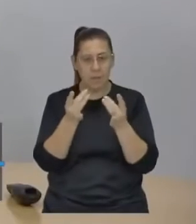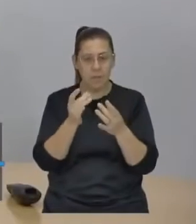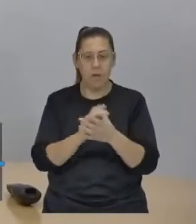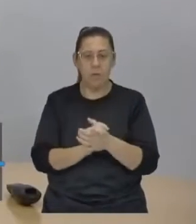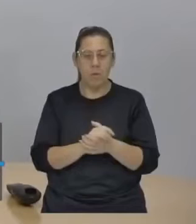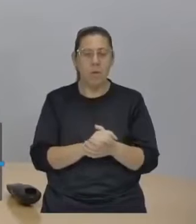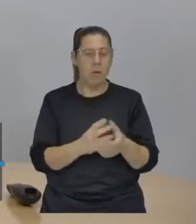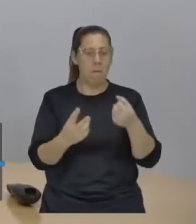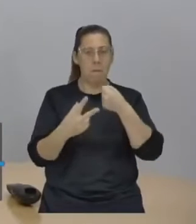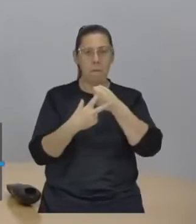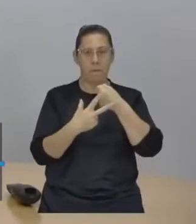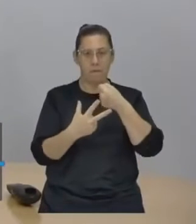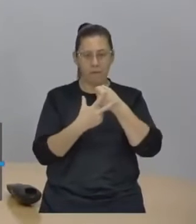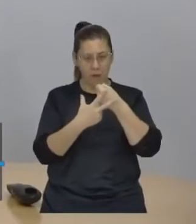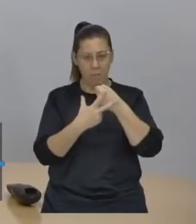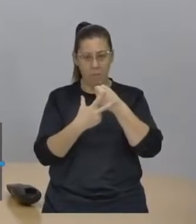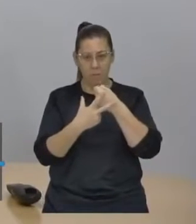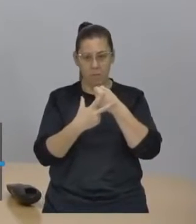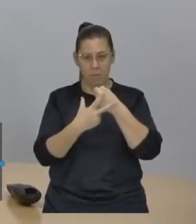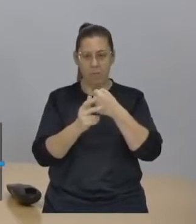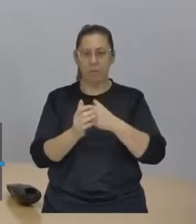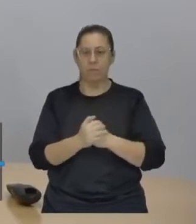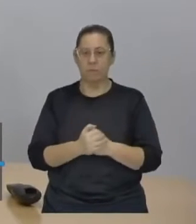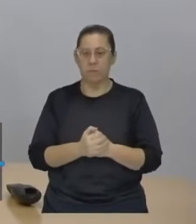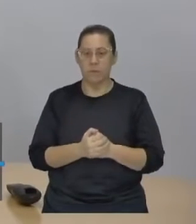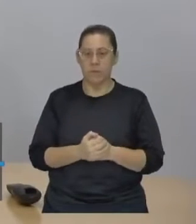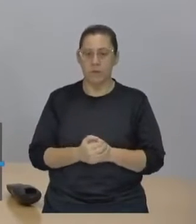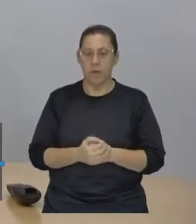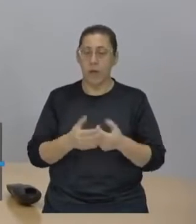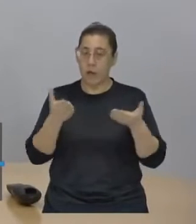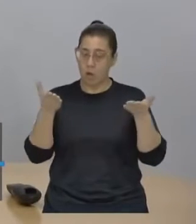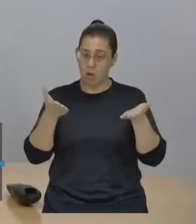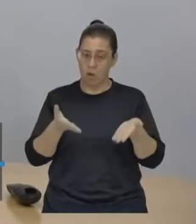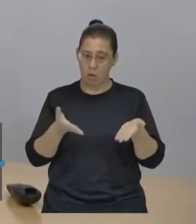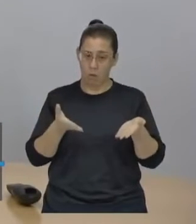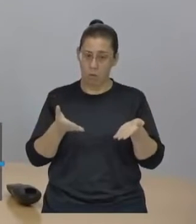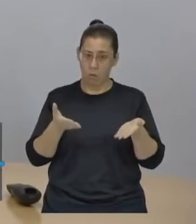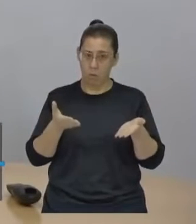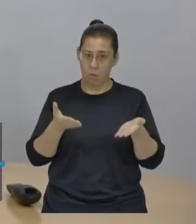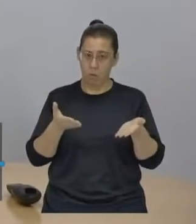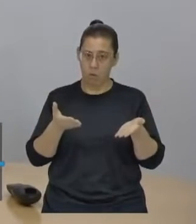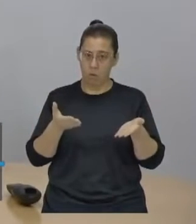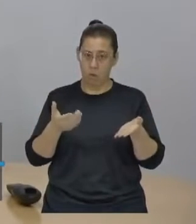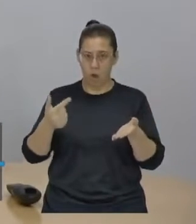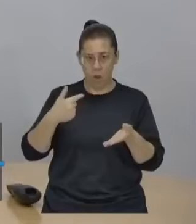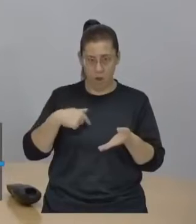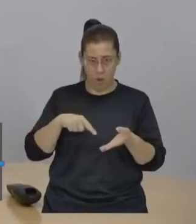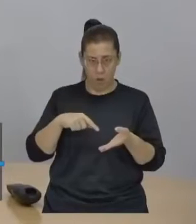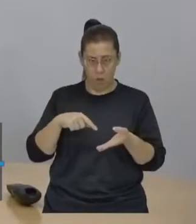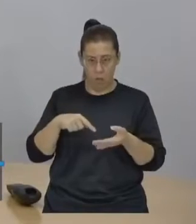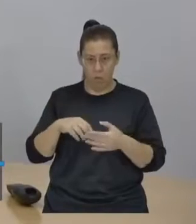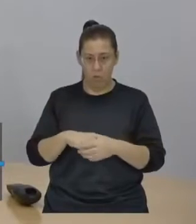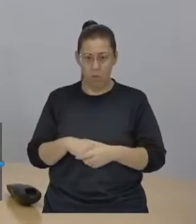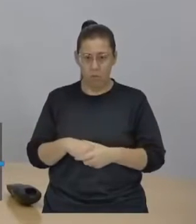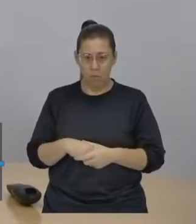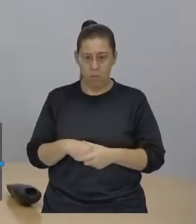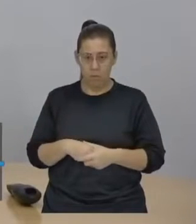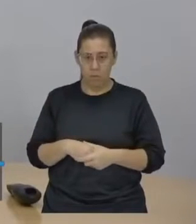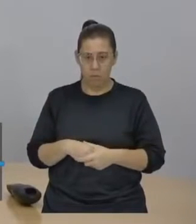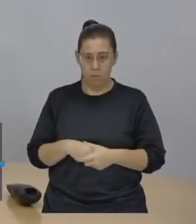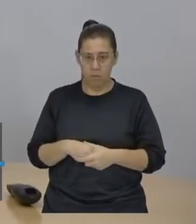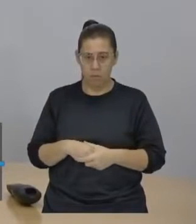um verbo partir, por exemplo. Então, agora eu parto. Ontem